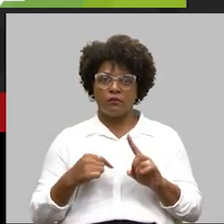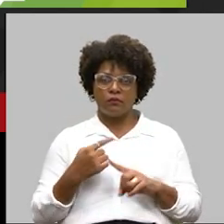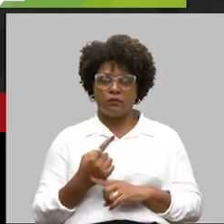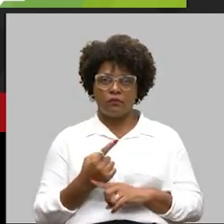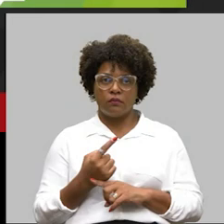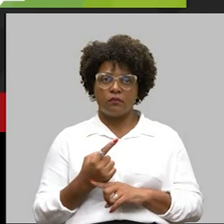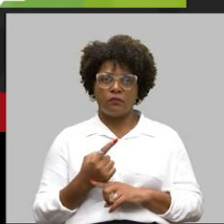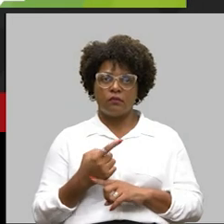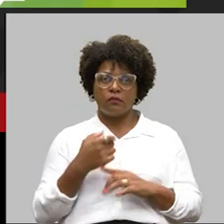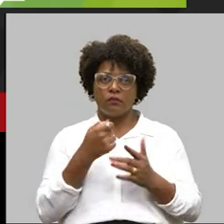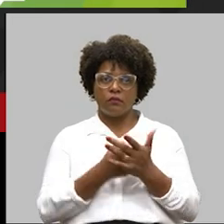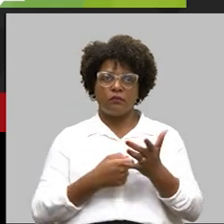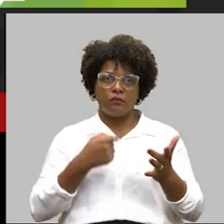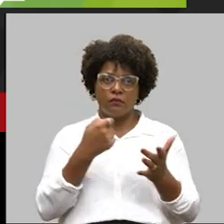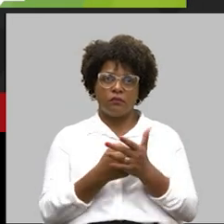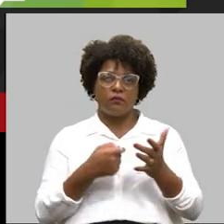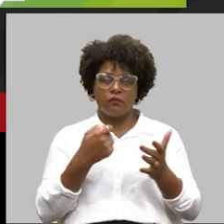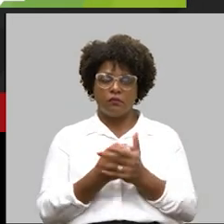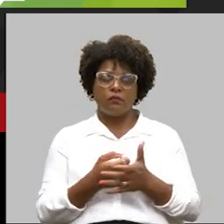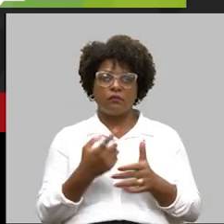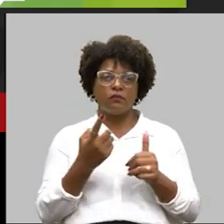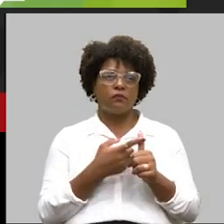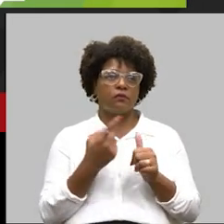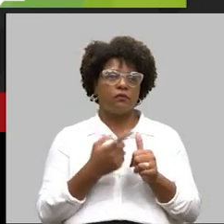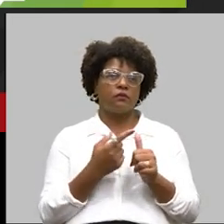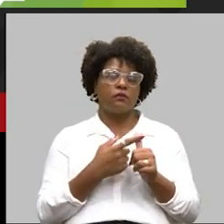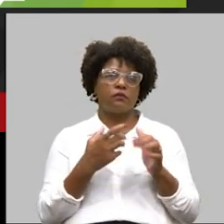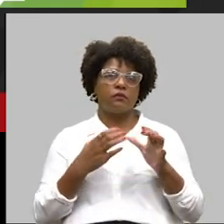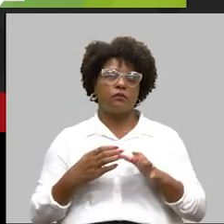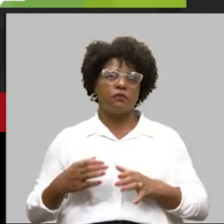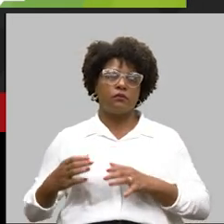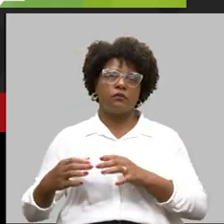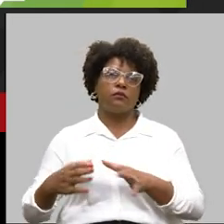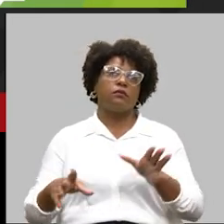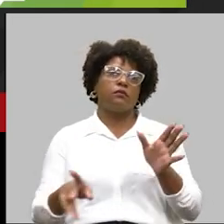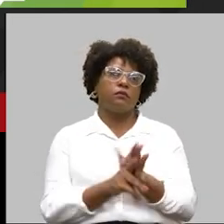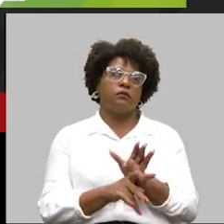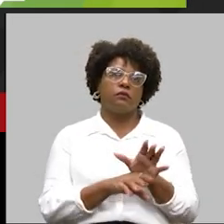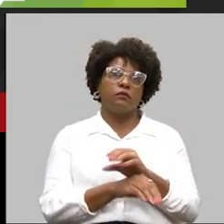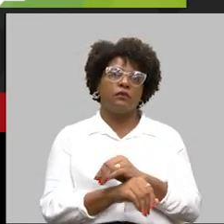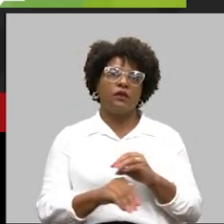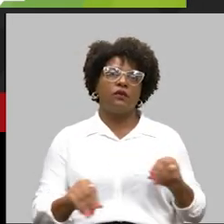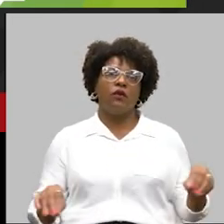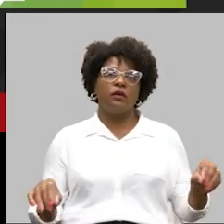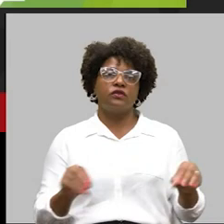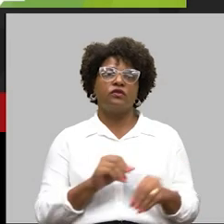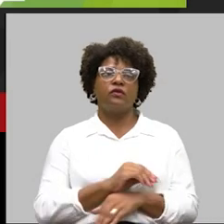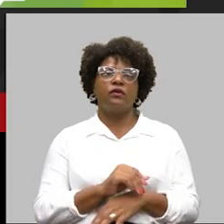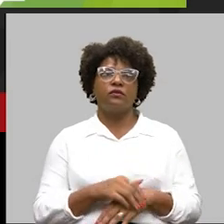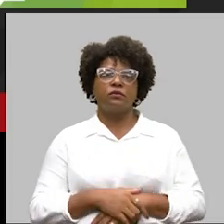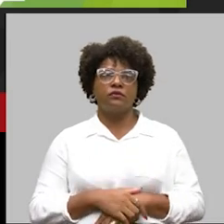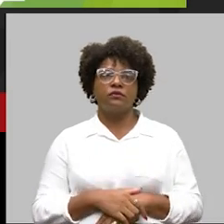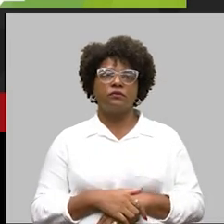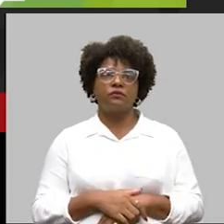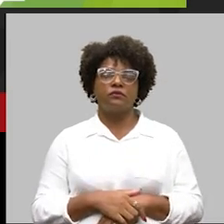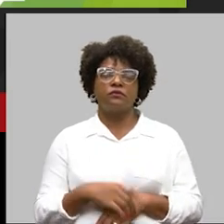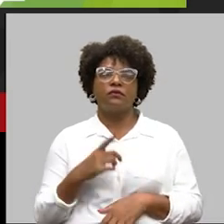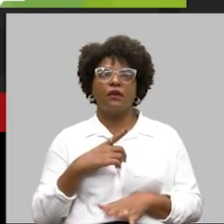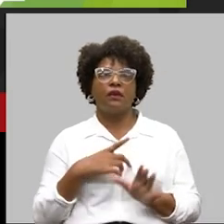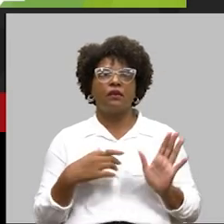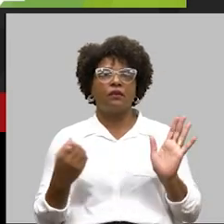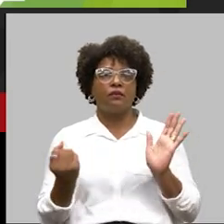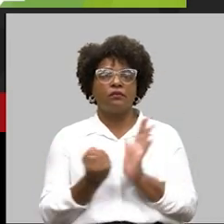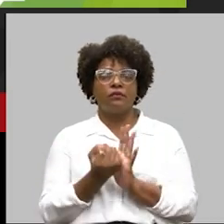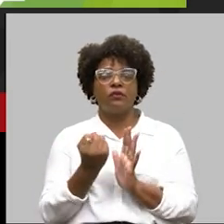da das primeiras ocupações de terra né E ela traz alguns Marcos que é os encontros